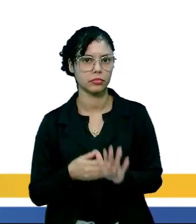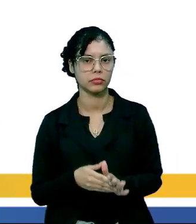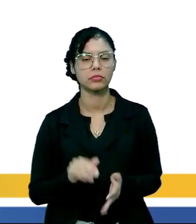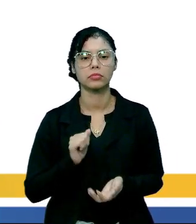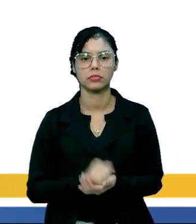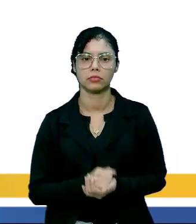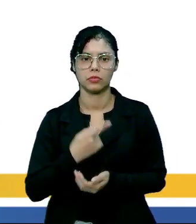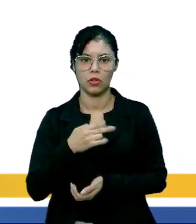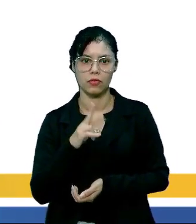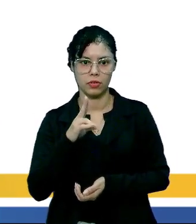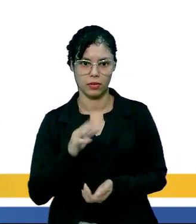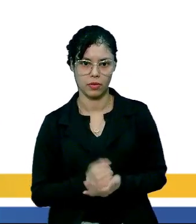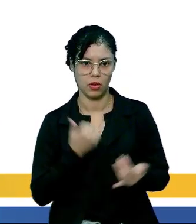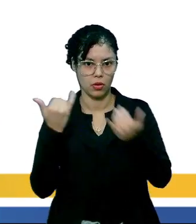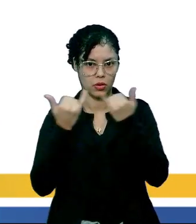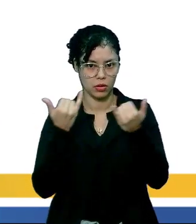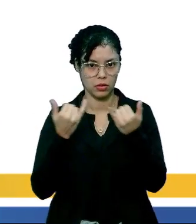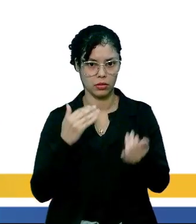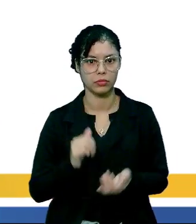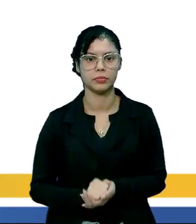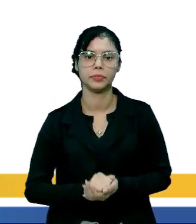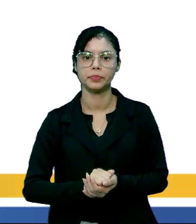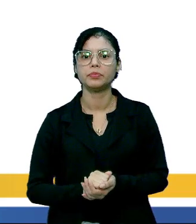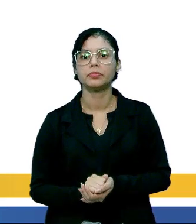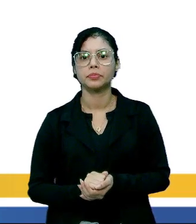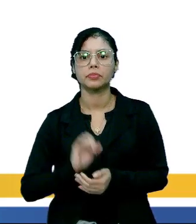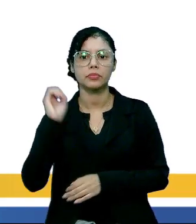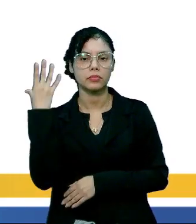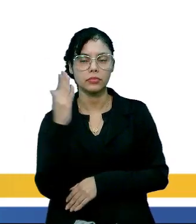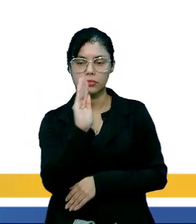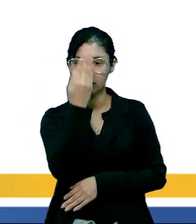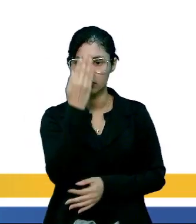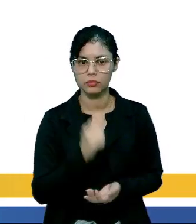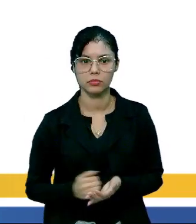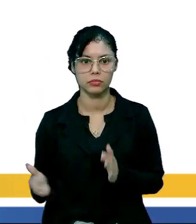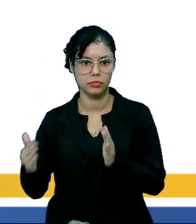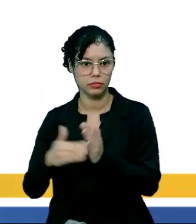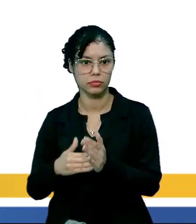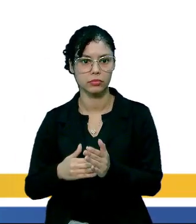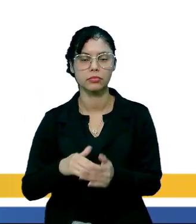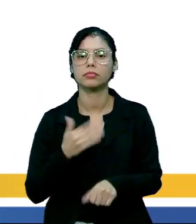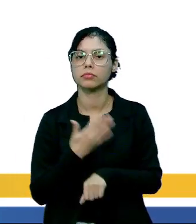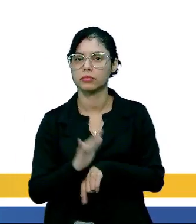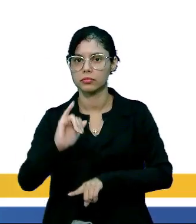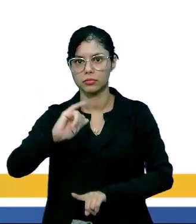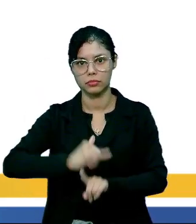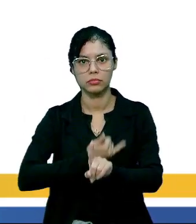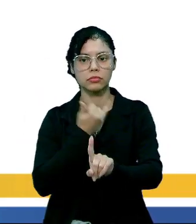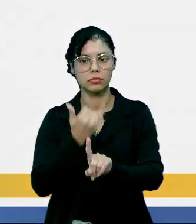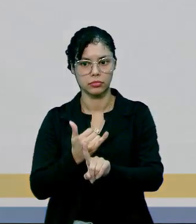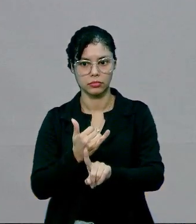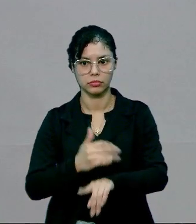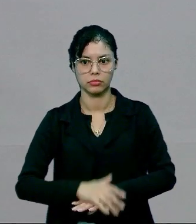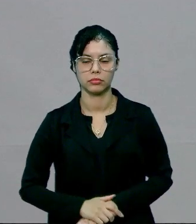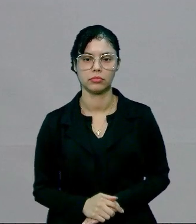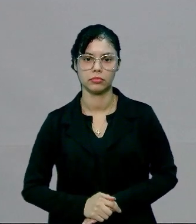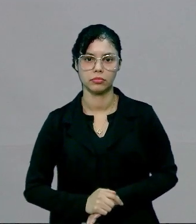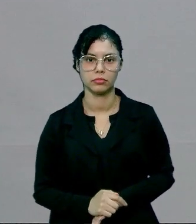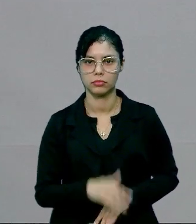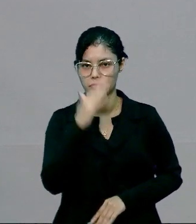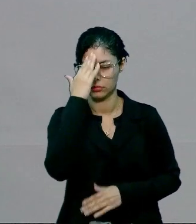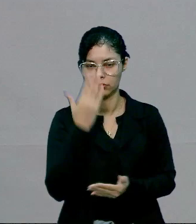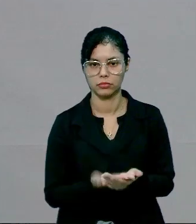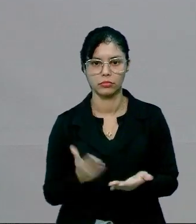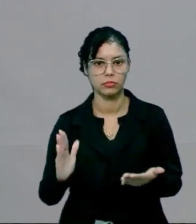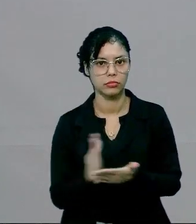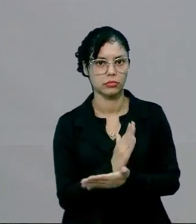promover ofensas, propagar notícias e acontecimentos falsos ou até mesmo para praticar bullying. Acredito